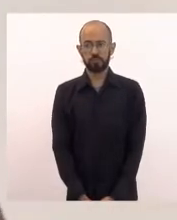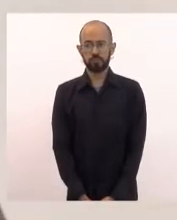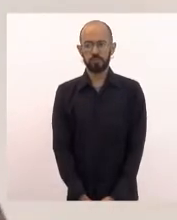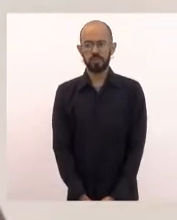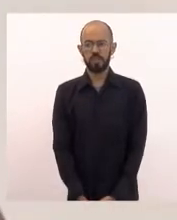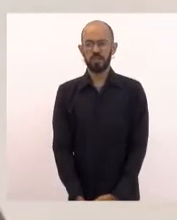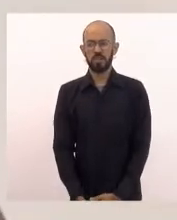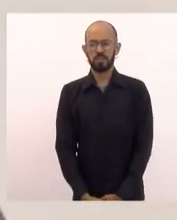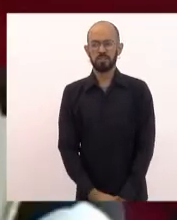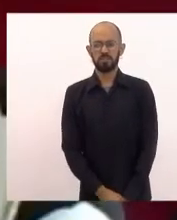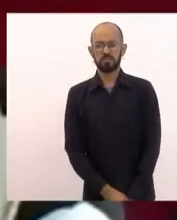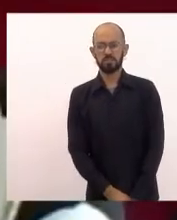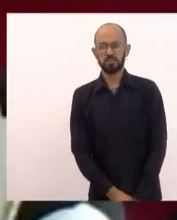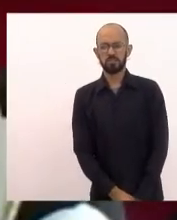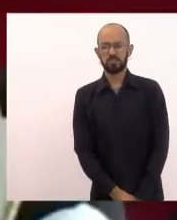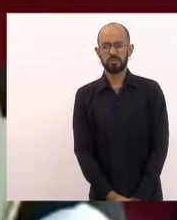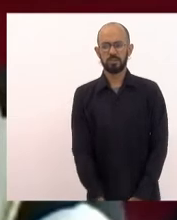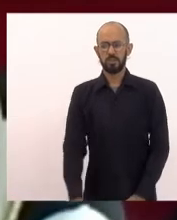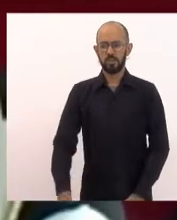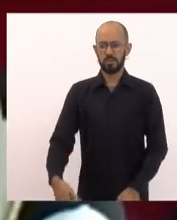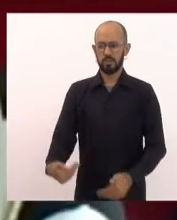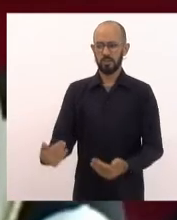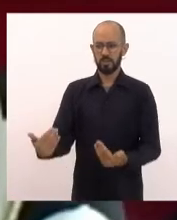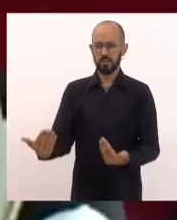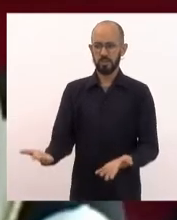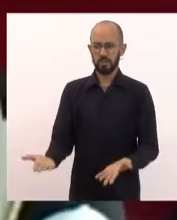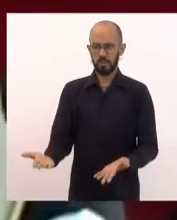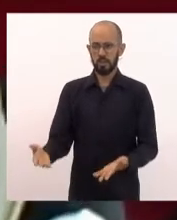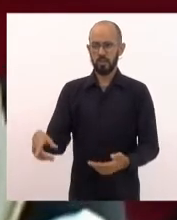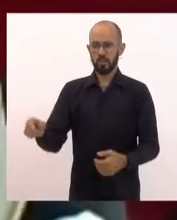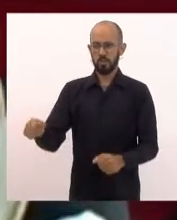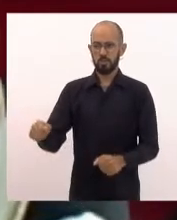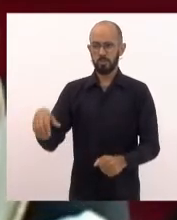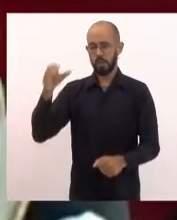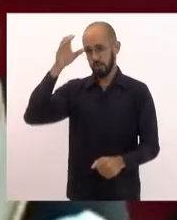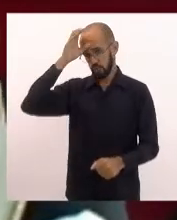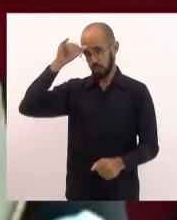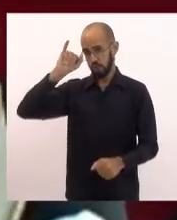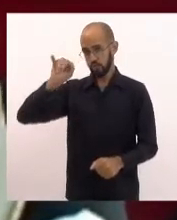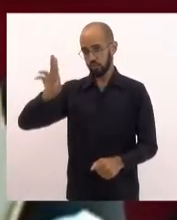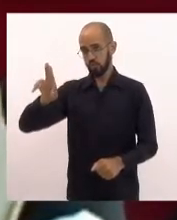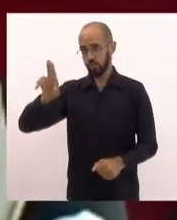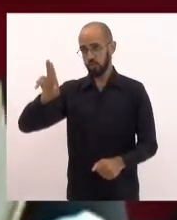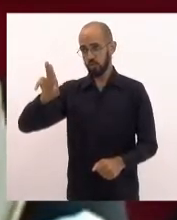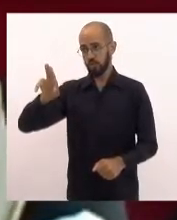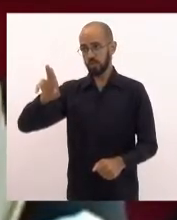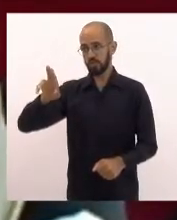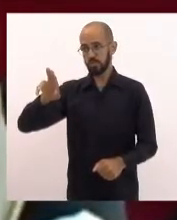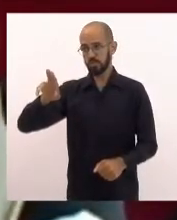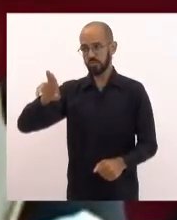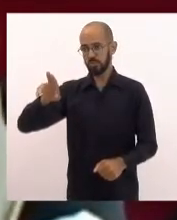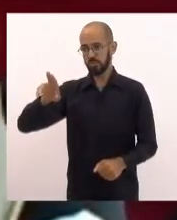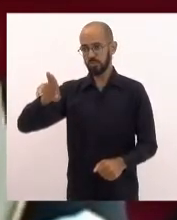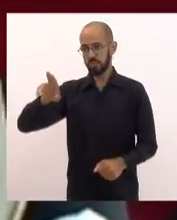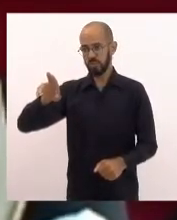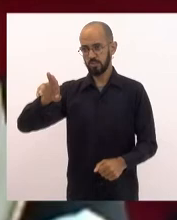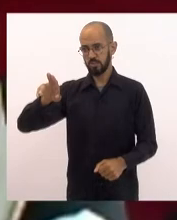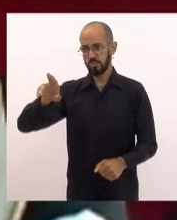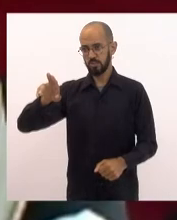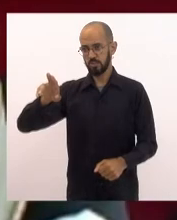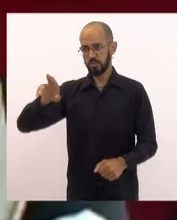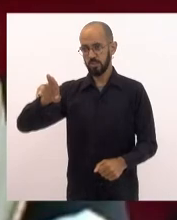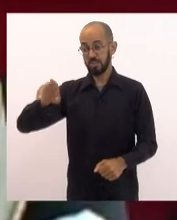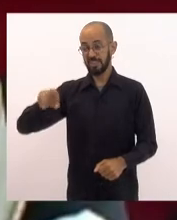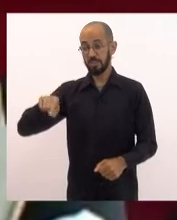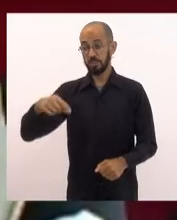Então, por designação da deputada Tia Ju, passo a palavra à deputada Tia Ju para a